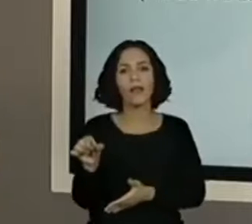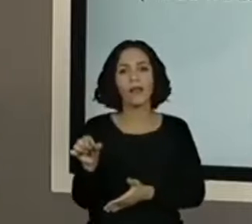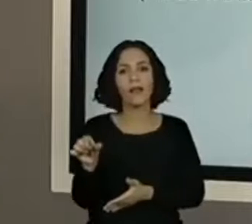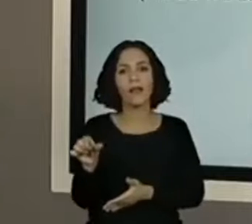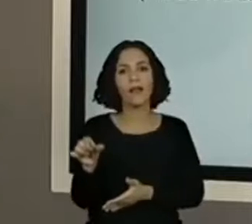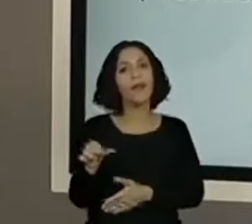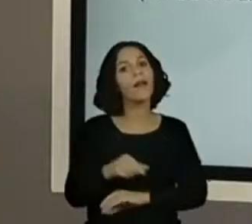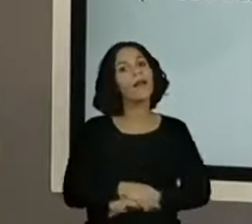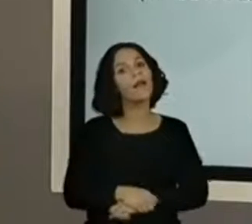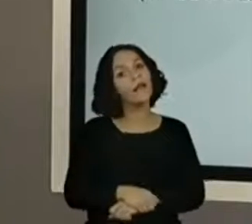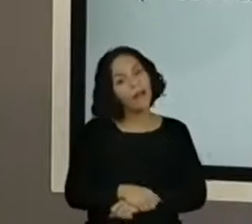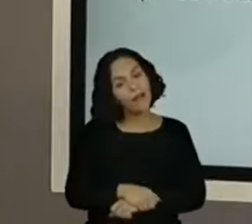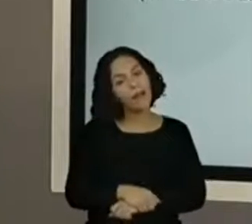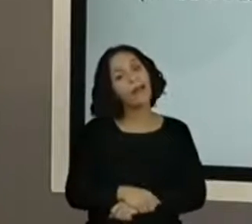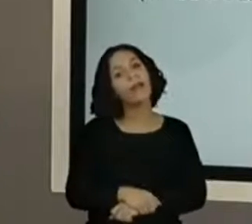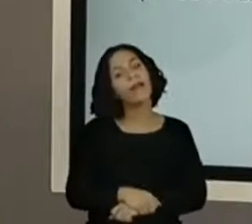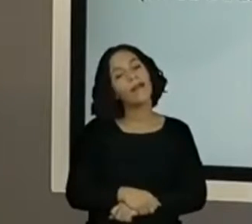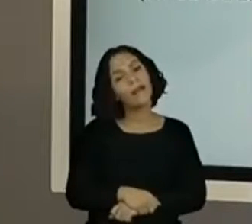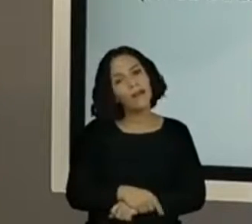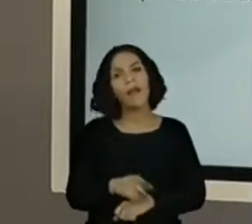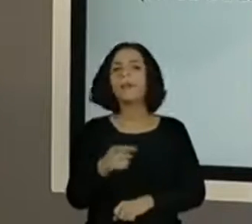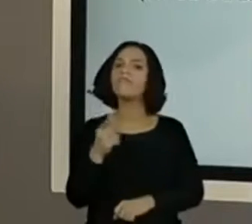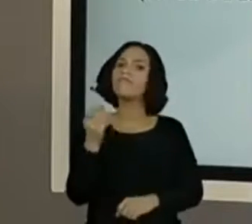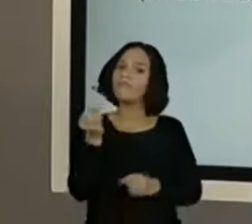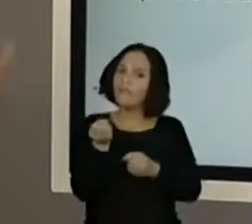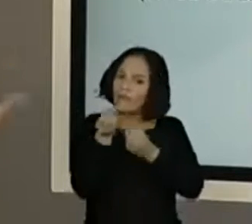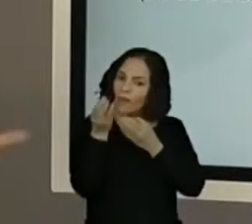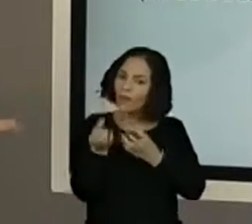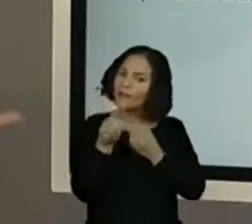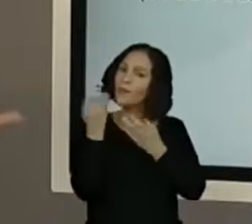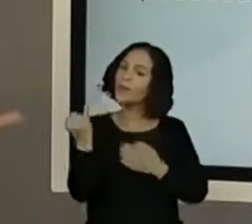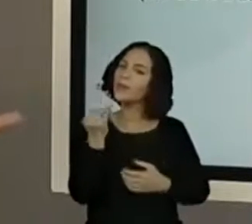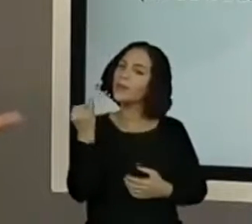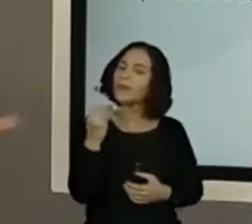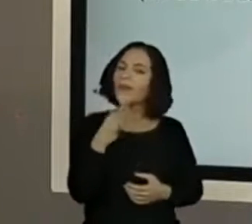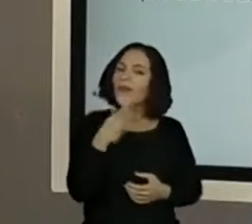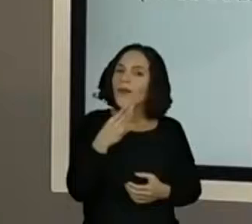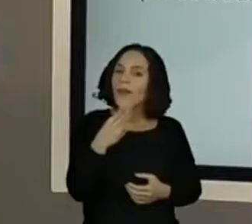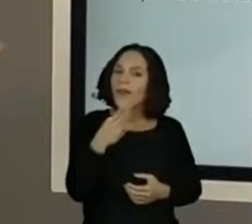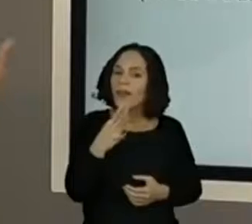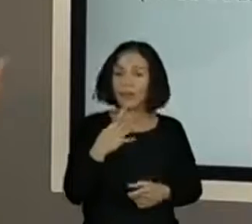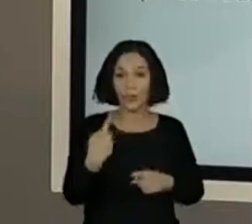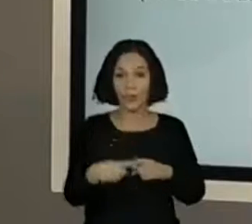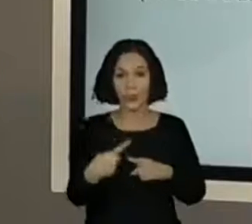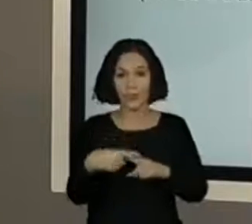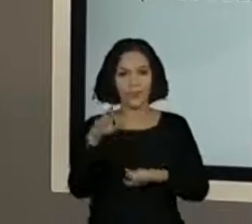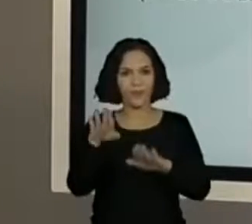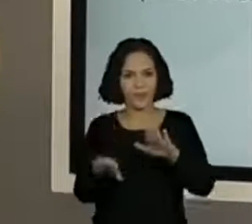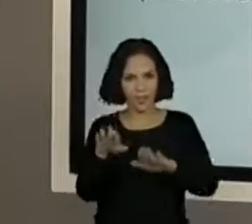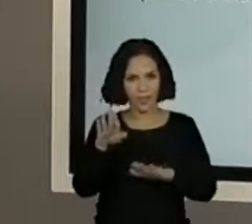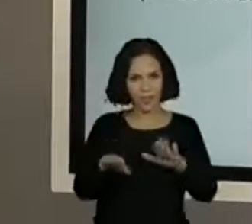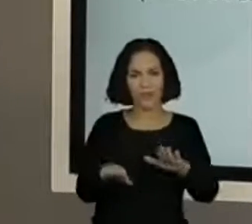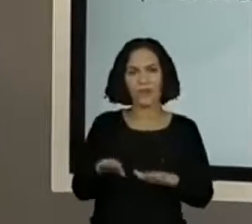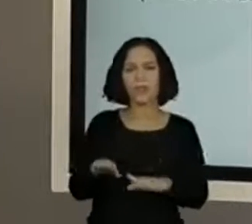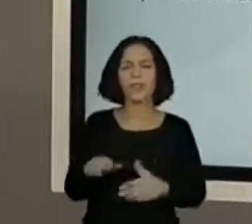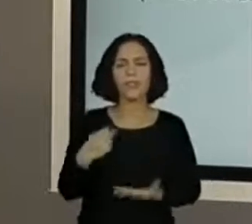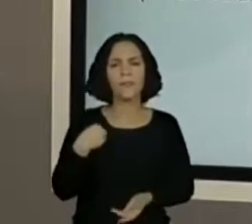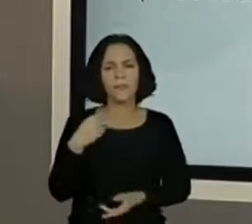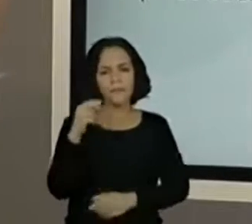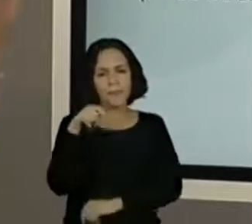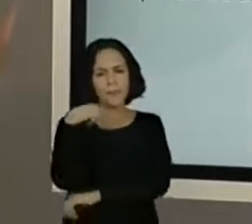quanta coisa bacana, quanta informação necessária. Porque, que nem a professora Kelly, às vezes uma tirinha demanda da gente